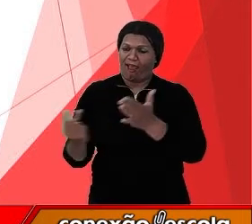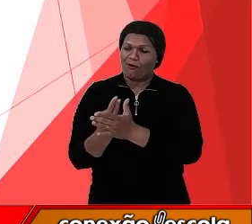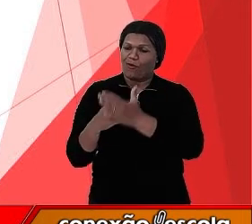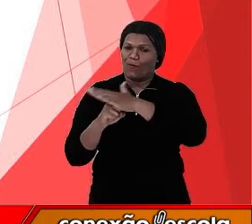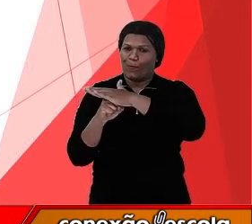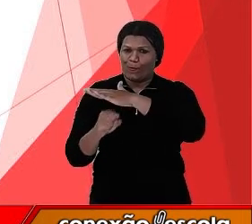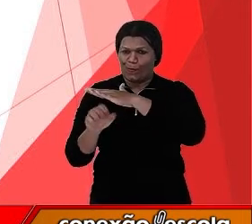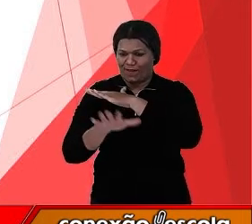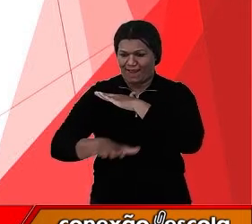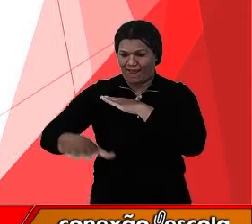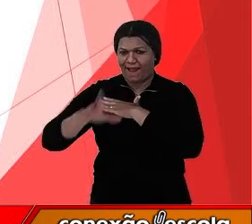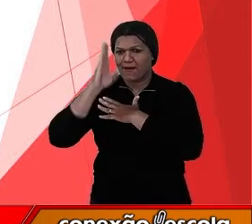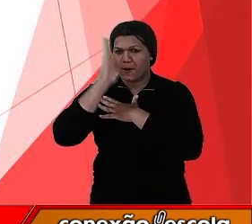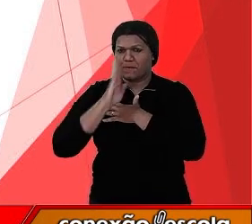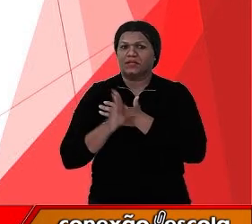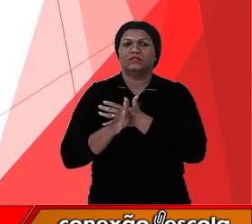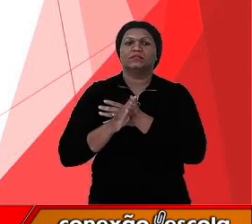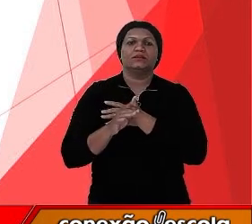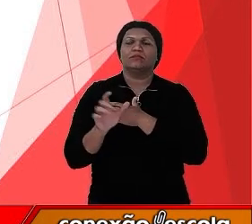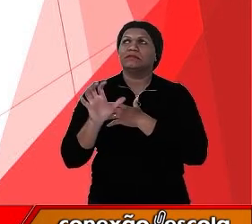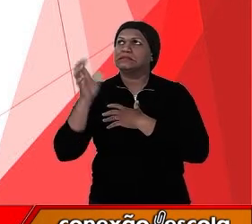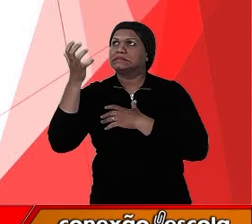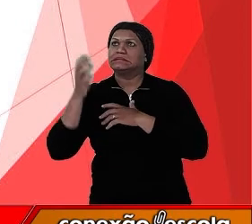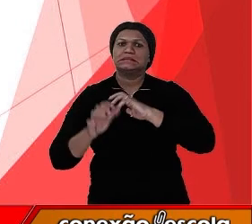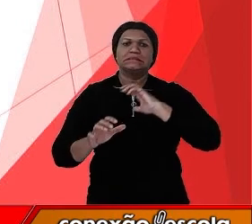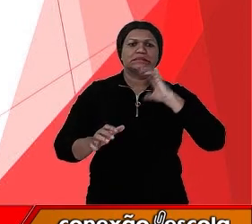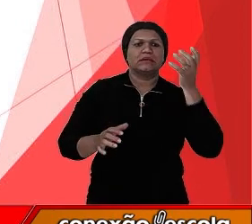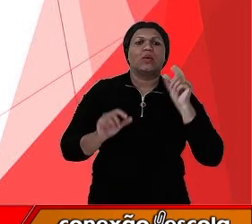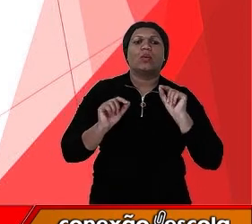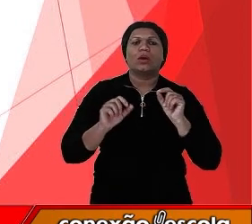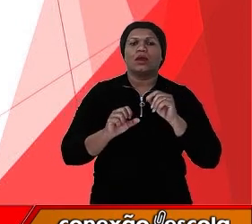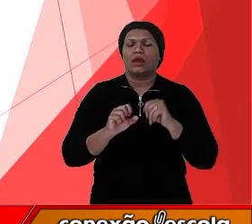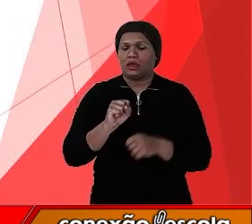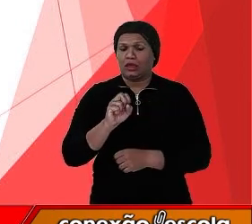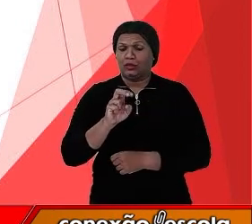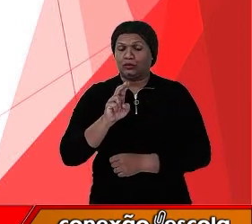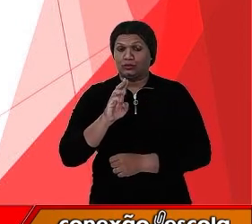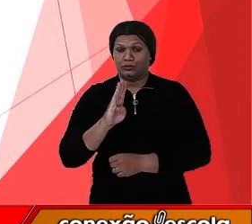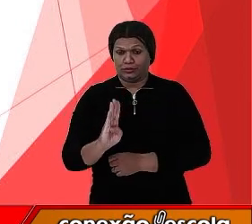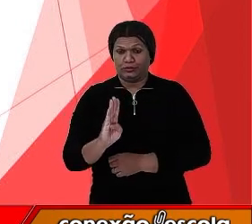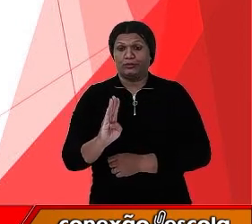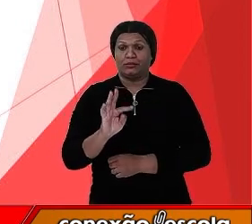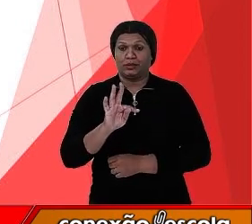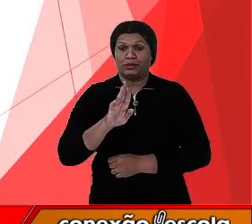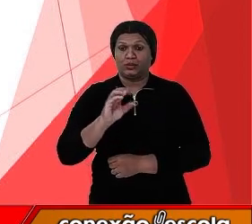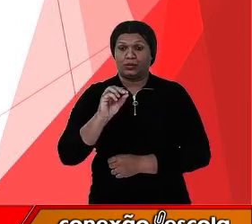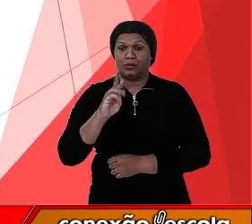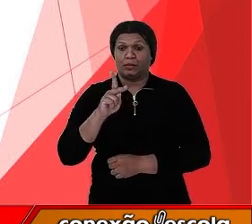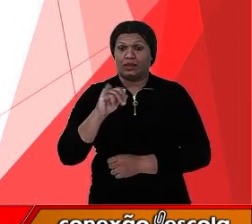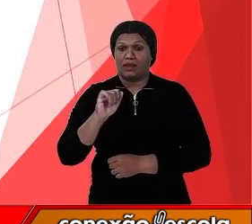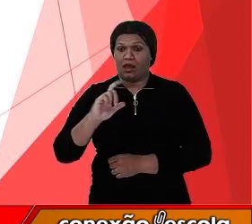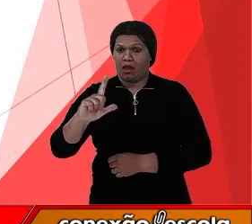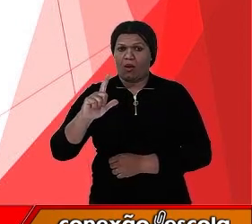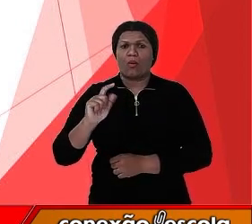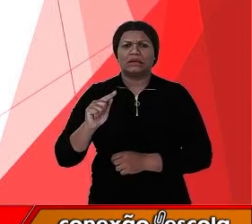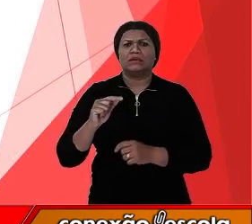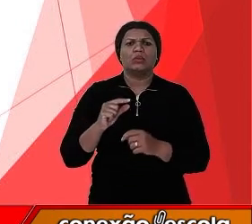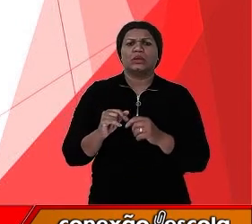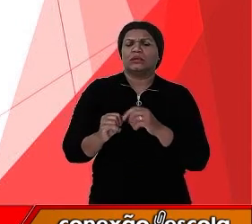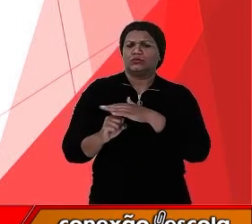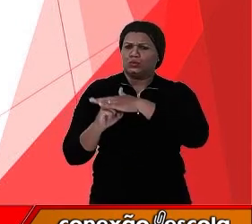sul do Brasil e apresenta clima subtropical ali na zona temperada Sul né como ele está